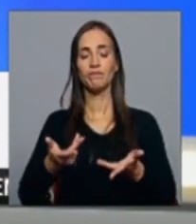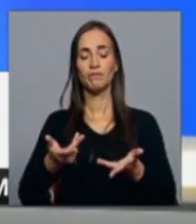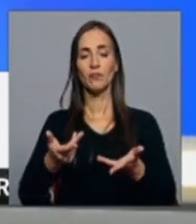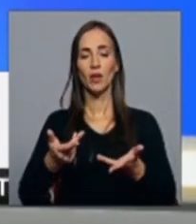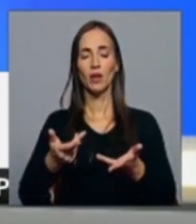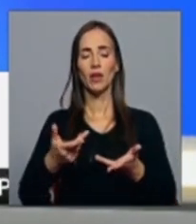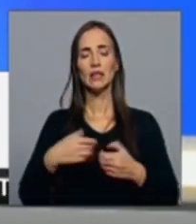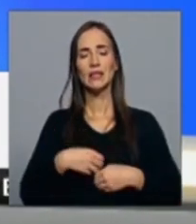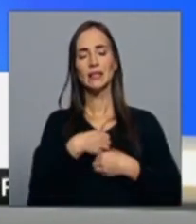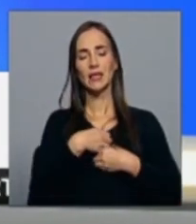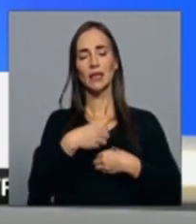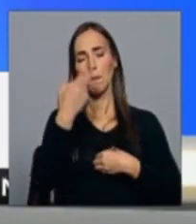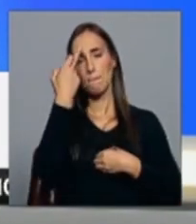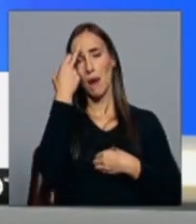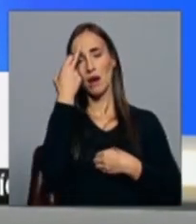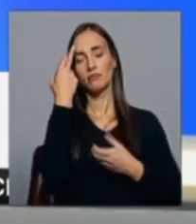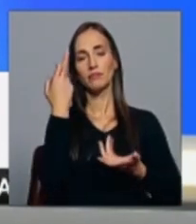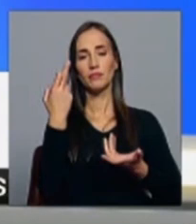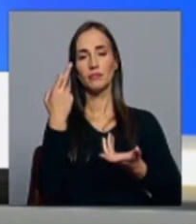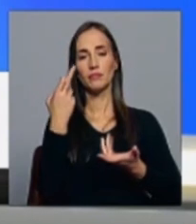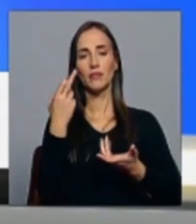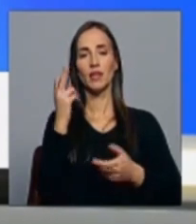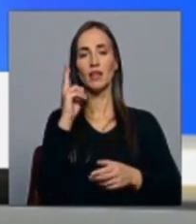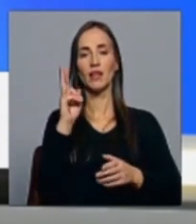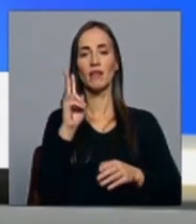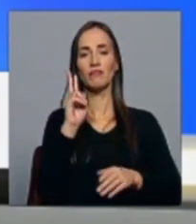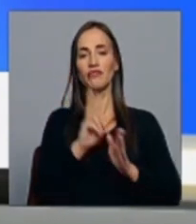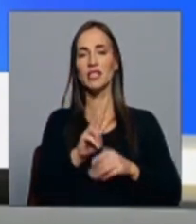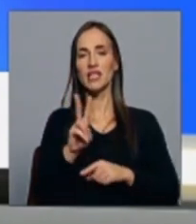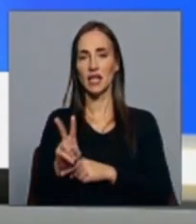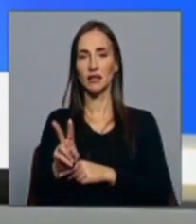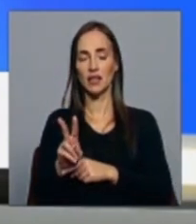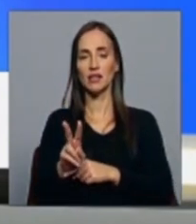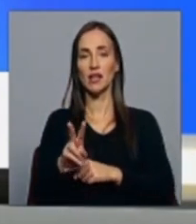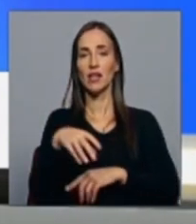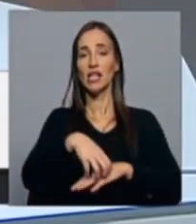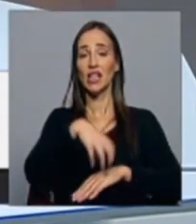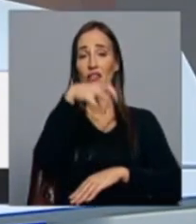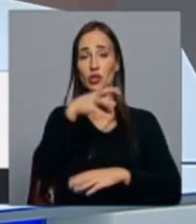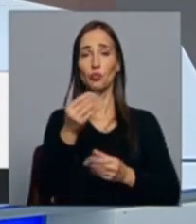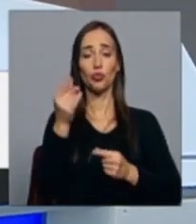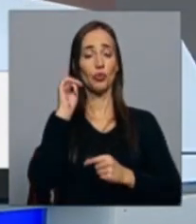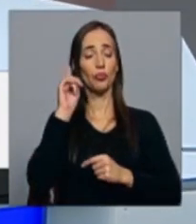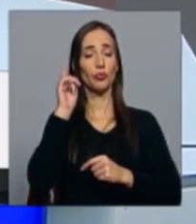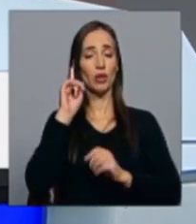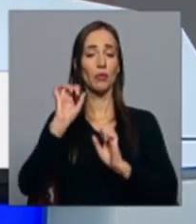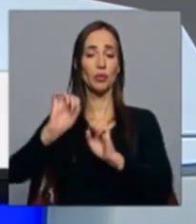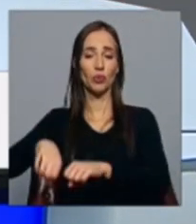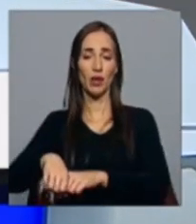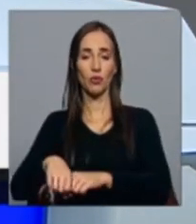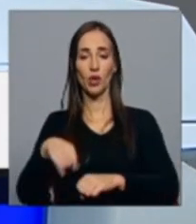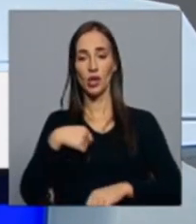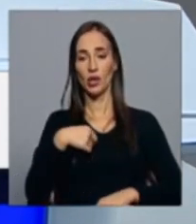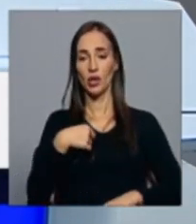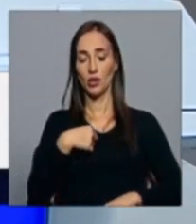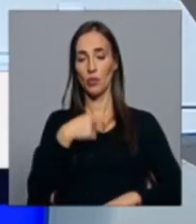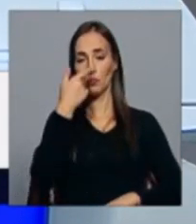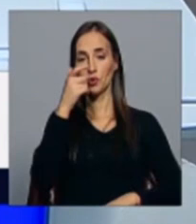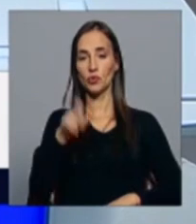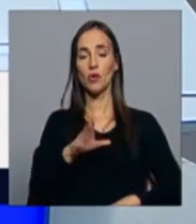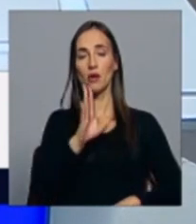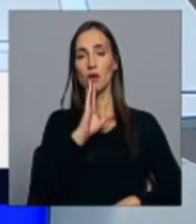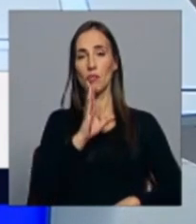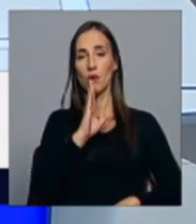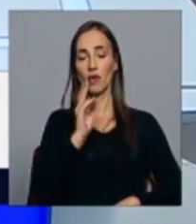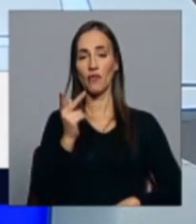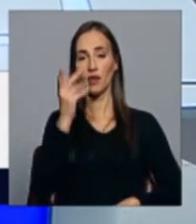ficaram nestas visitas são um edifício tão importante que estava de luto na altura e eu como habitantes Vila Real fui ouvindo várias coisas até